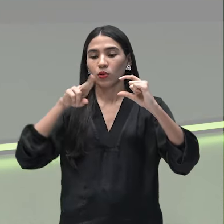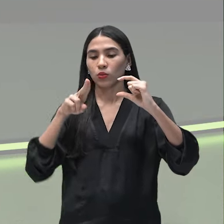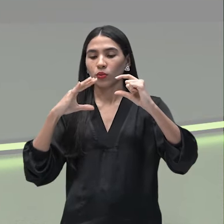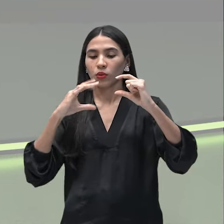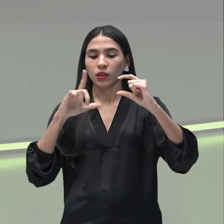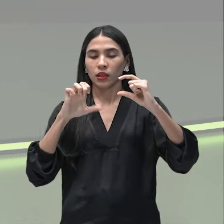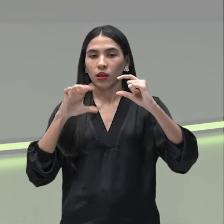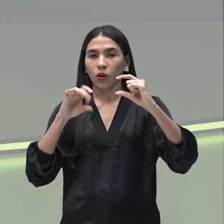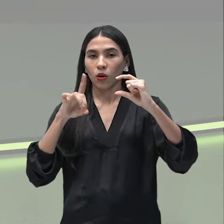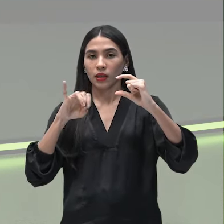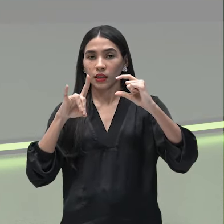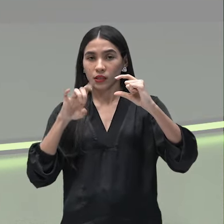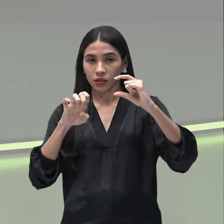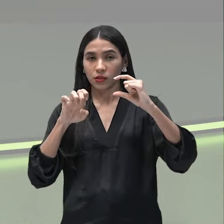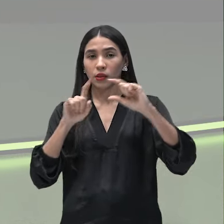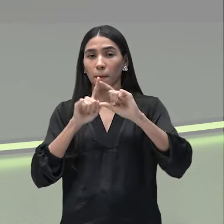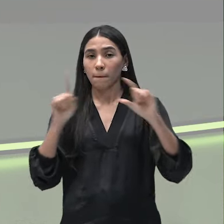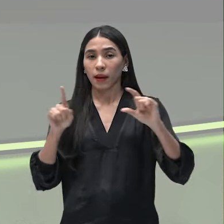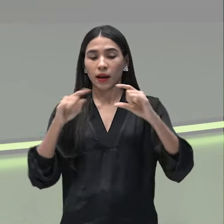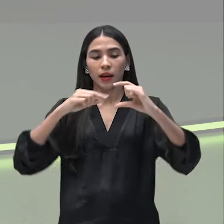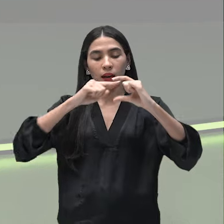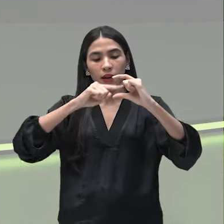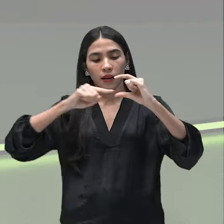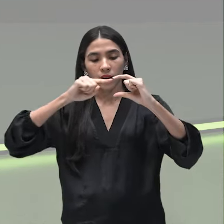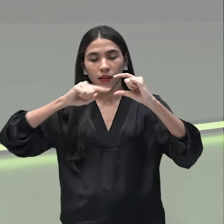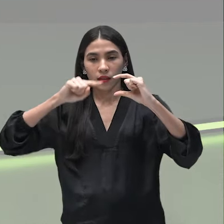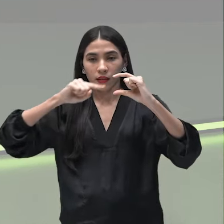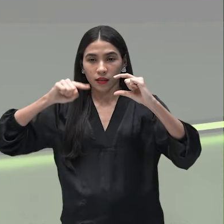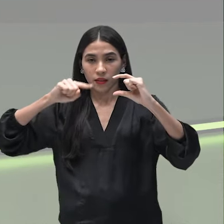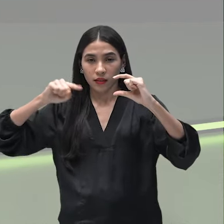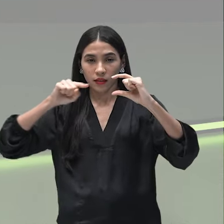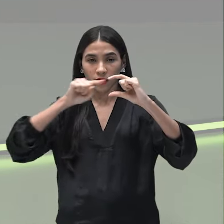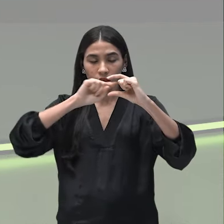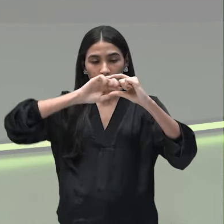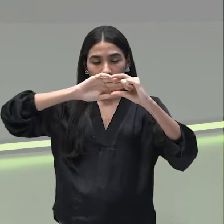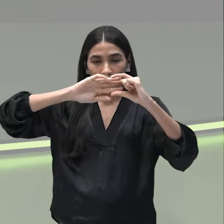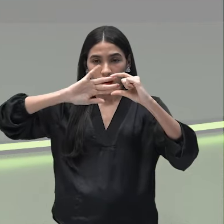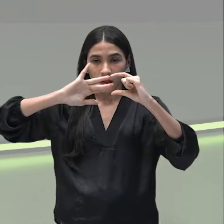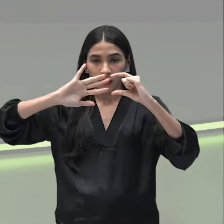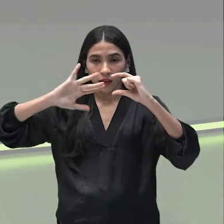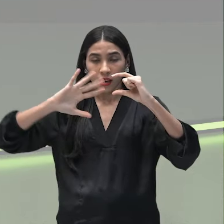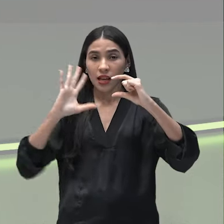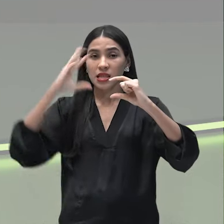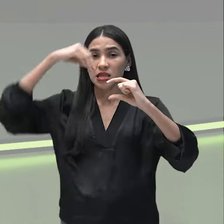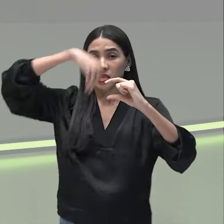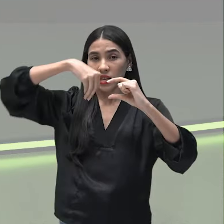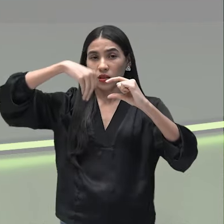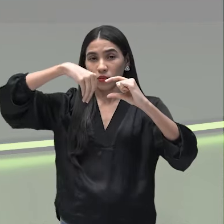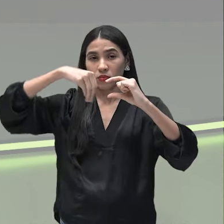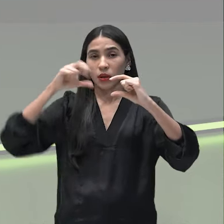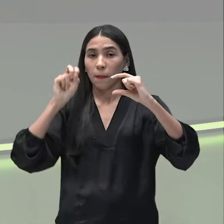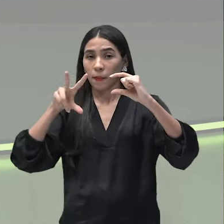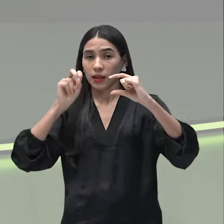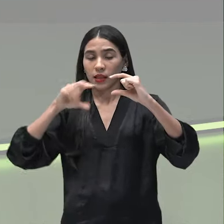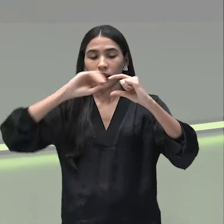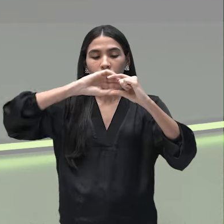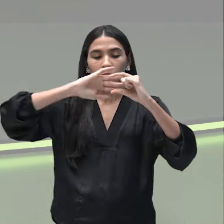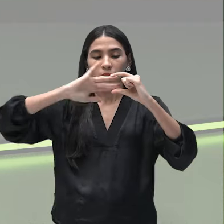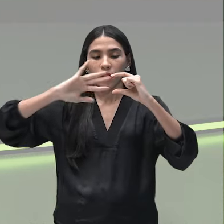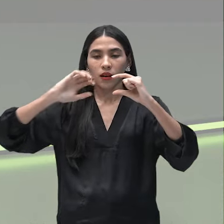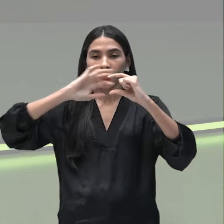Observe que o DNA está solto no citoplasma, nessa região dentro da bactéria. Como ele está solto, ele não